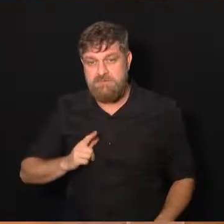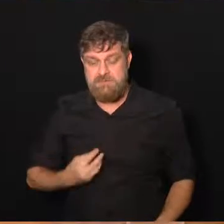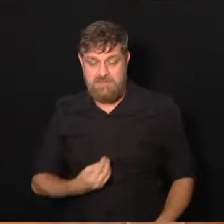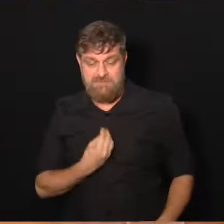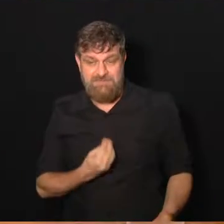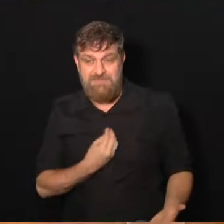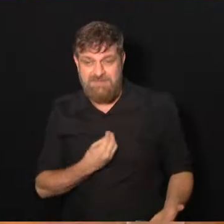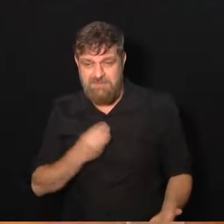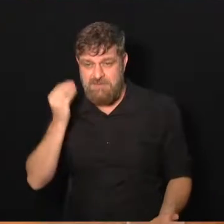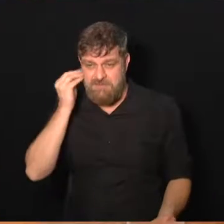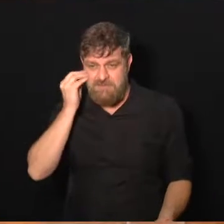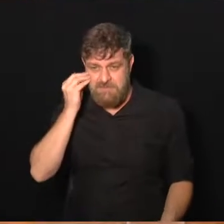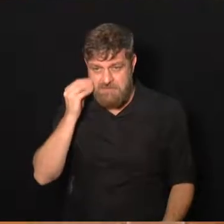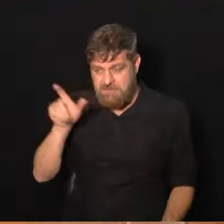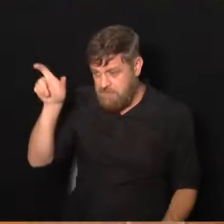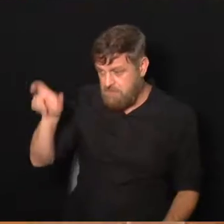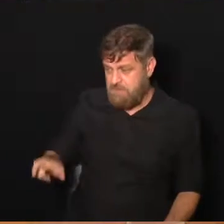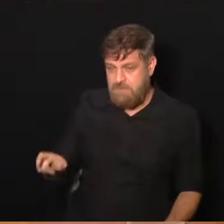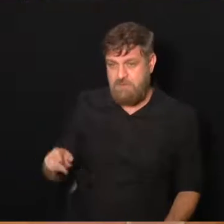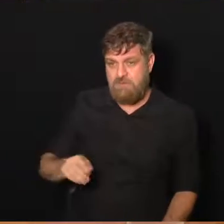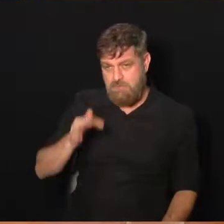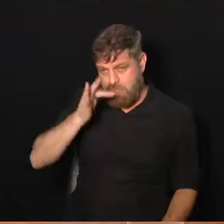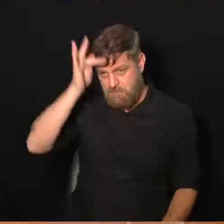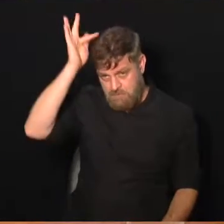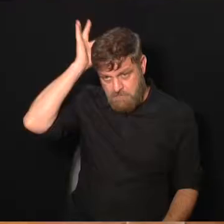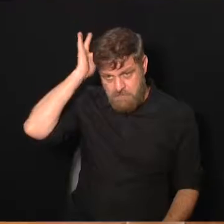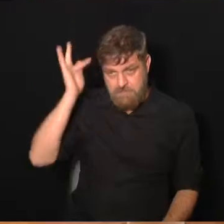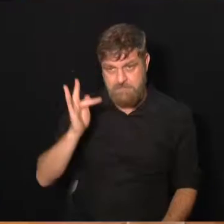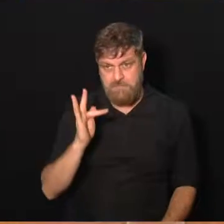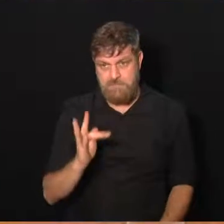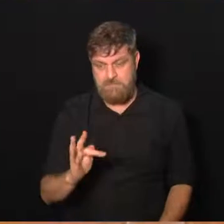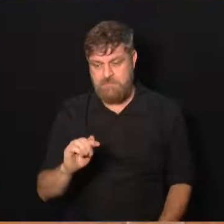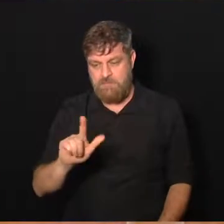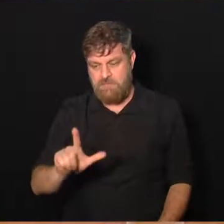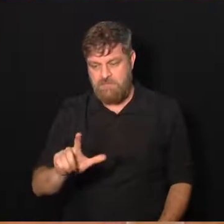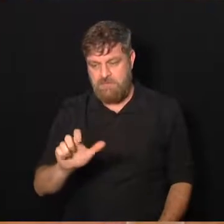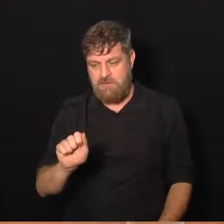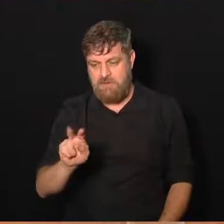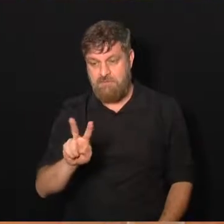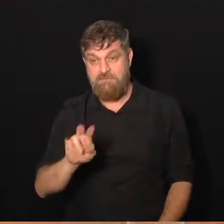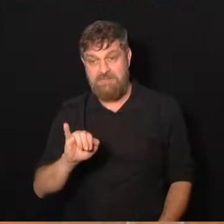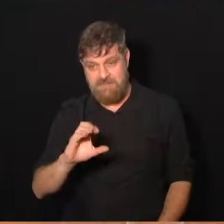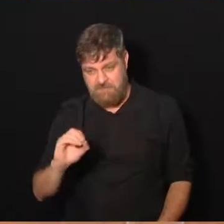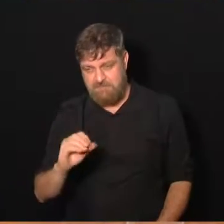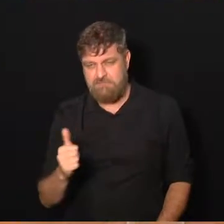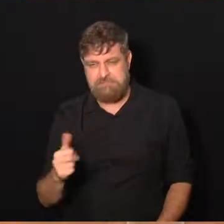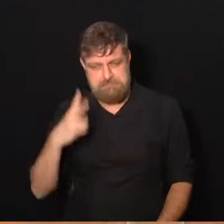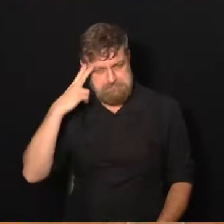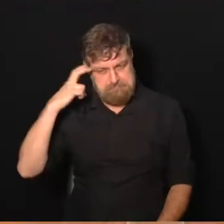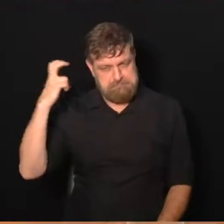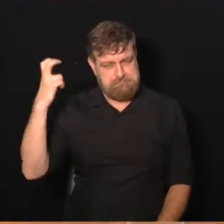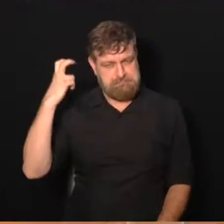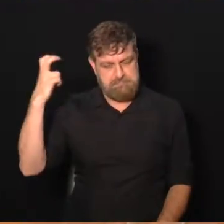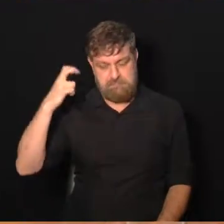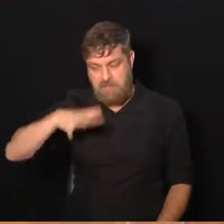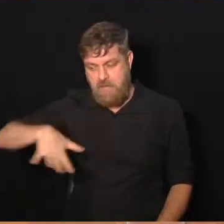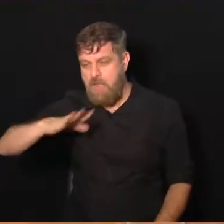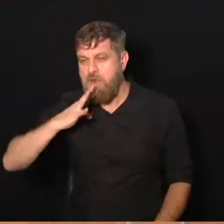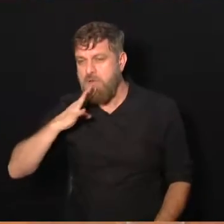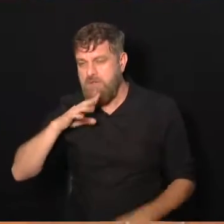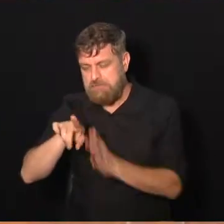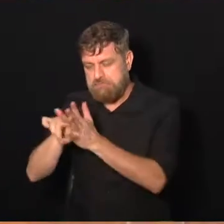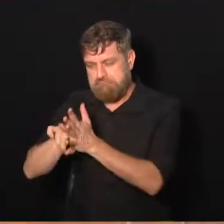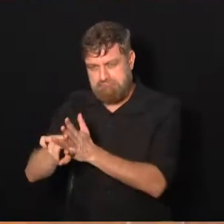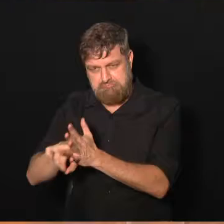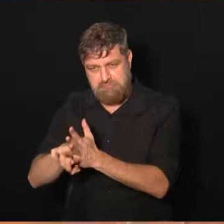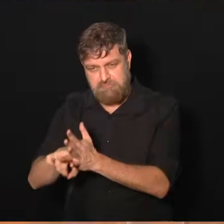dia, principalmente o Flávio Lamas, que ele é um intelectual nessa área, e também com todo o respeito à presidente do